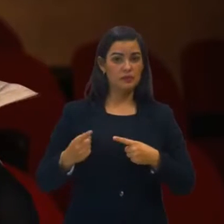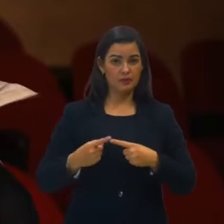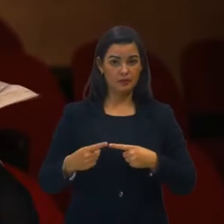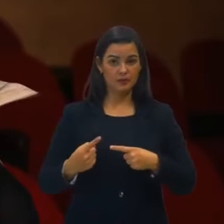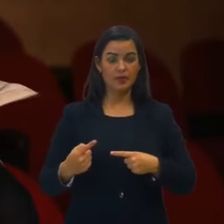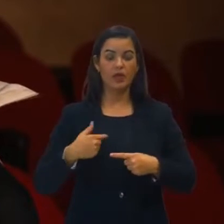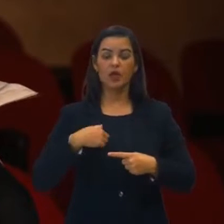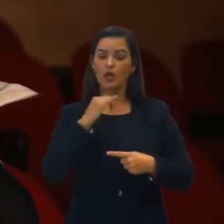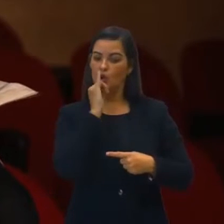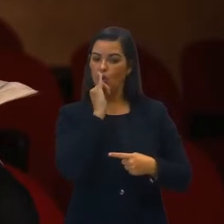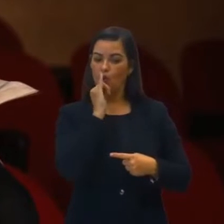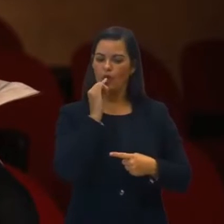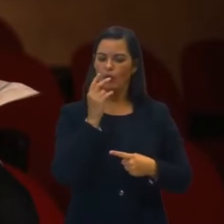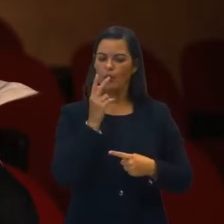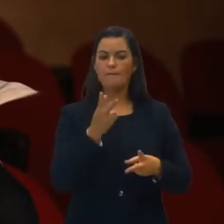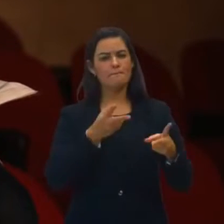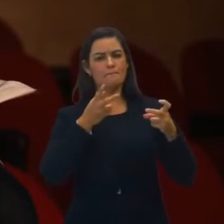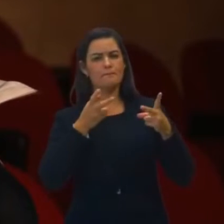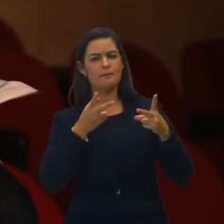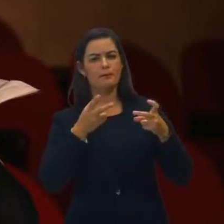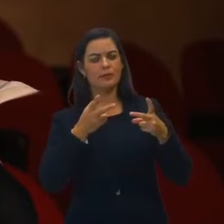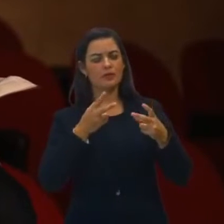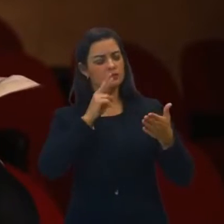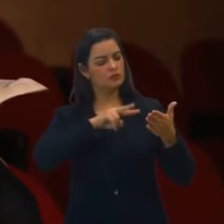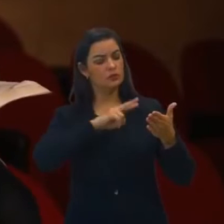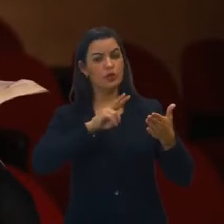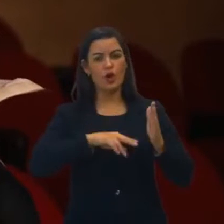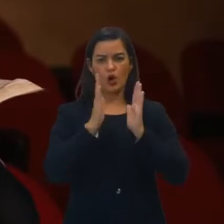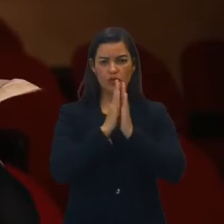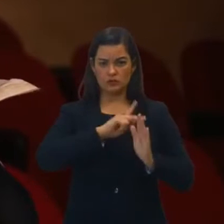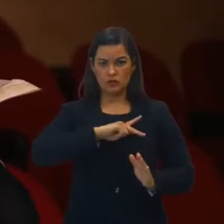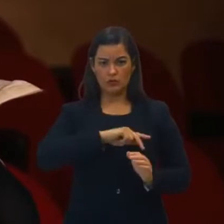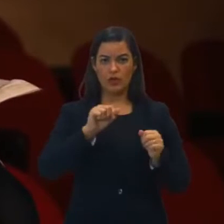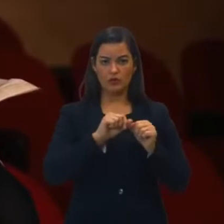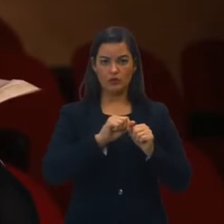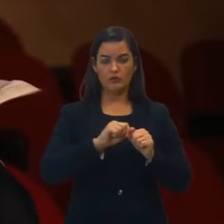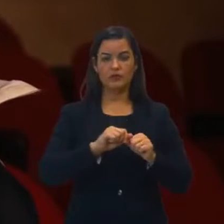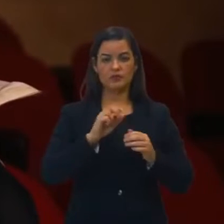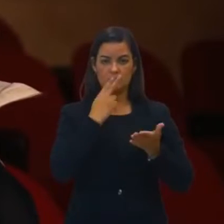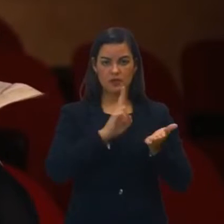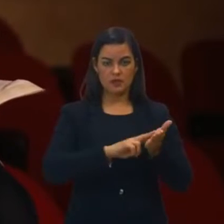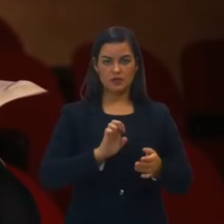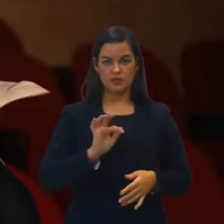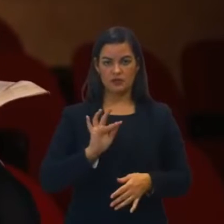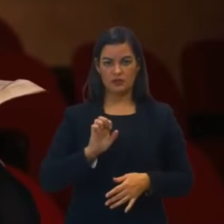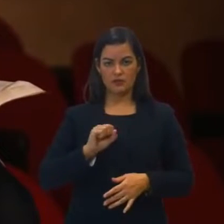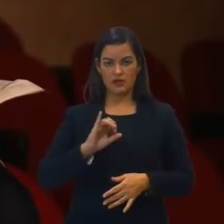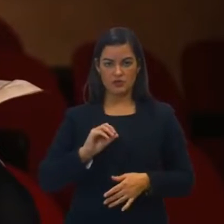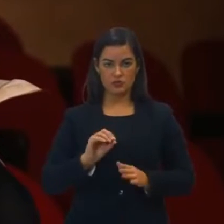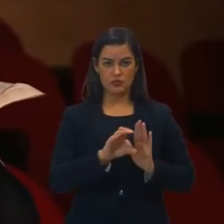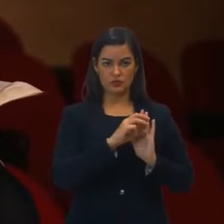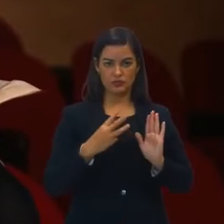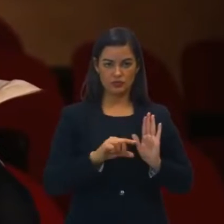quando eu olho a oração que Paulo fez na sua carta aos Efésios, capítulo 3, verso 19, imagino que não